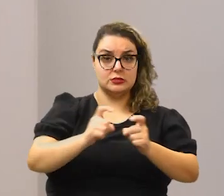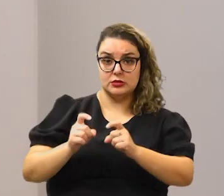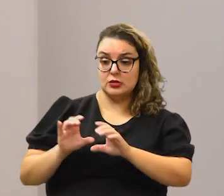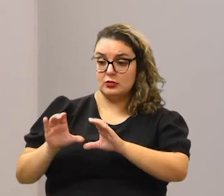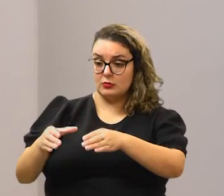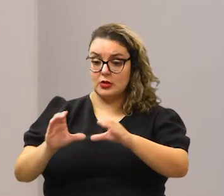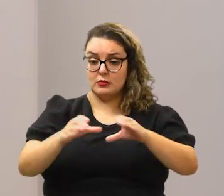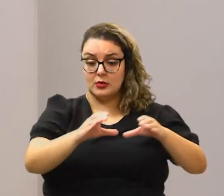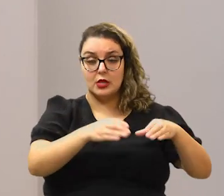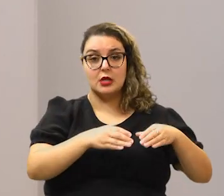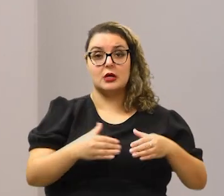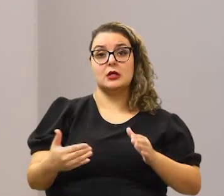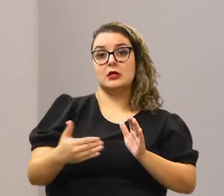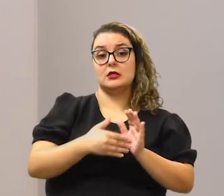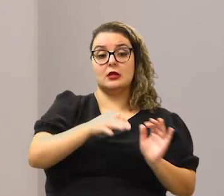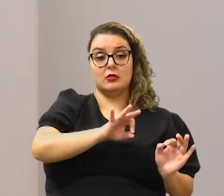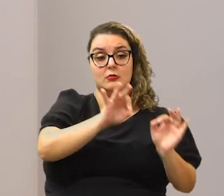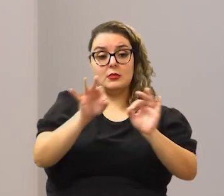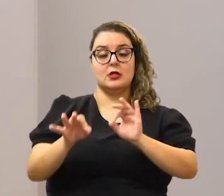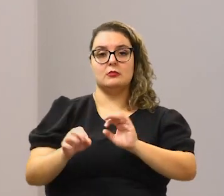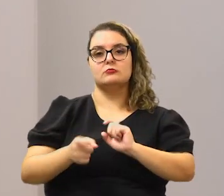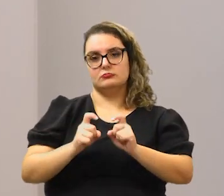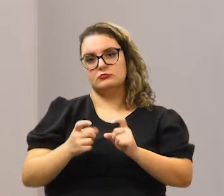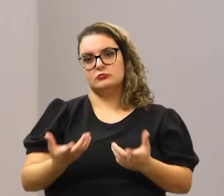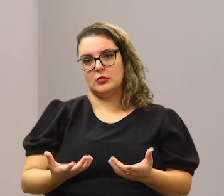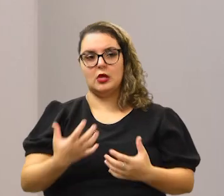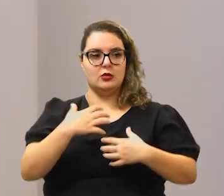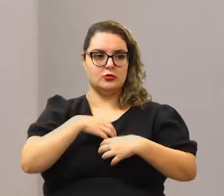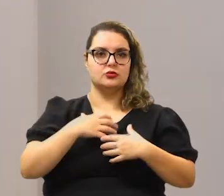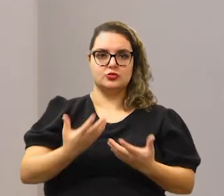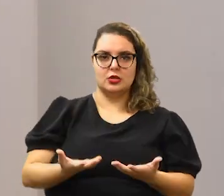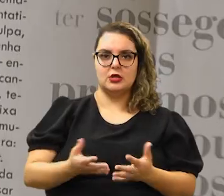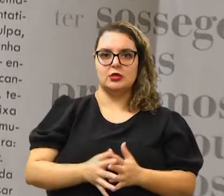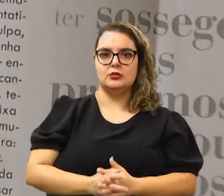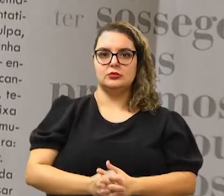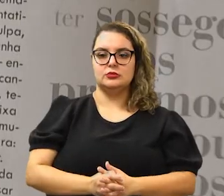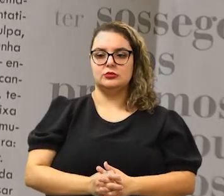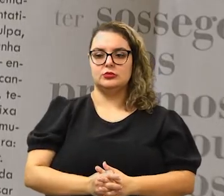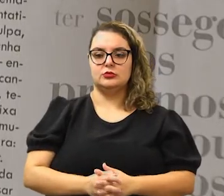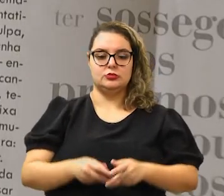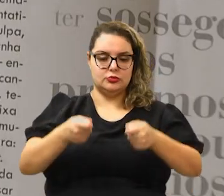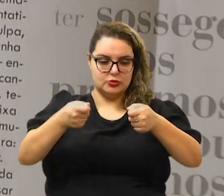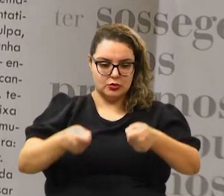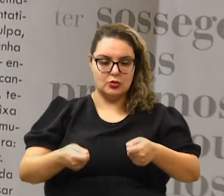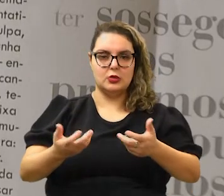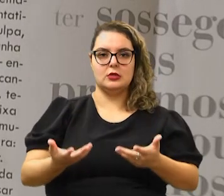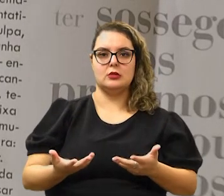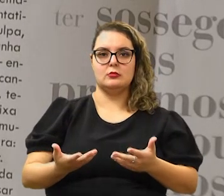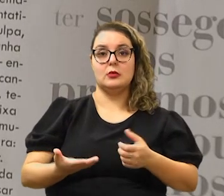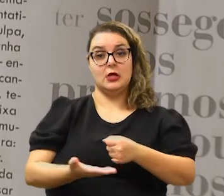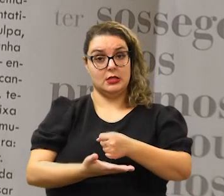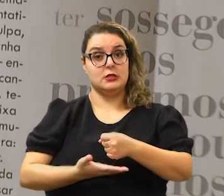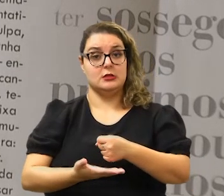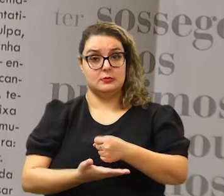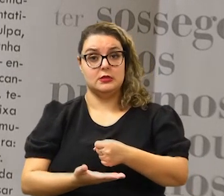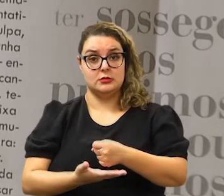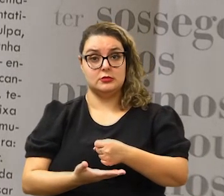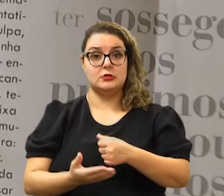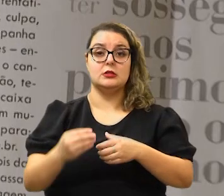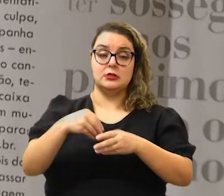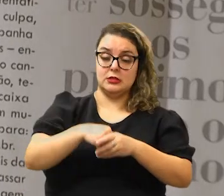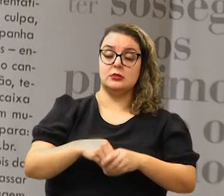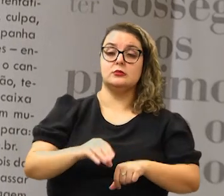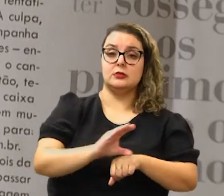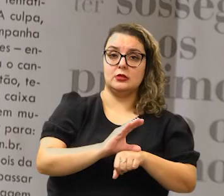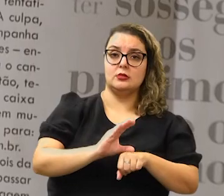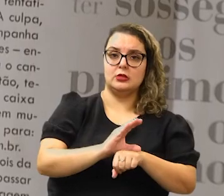temos cidadãos e cidadãs em Campinas que são exemplos de participação. A dona Cidinha Fufili é uma delas.